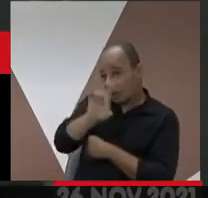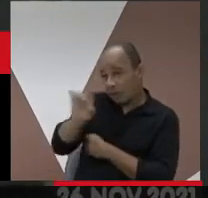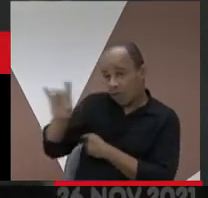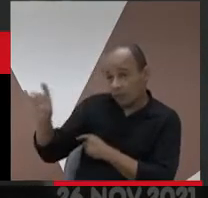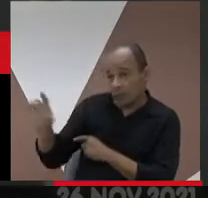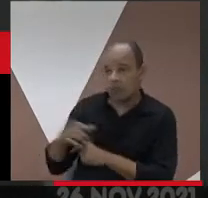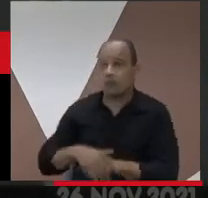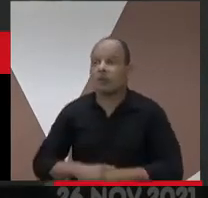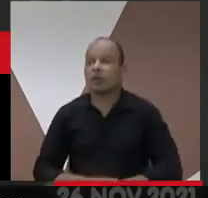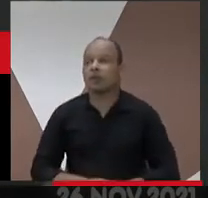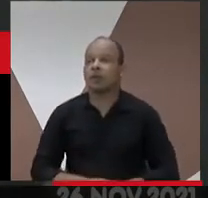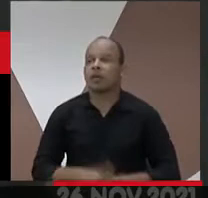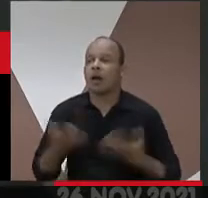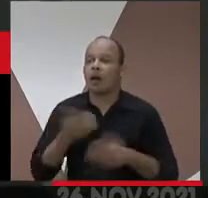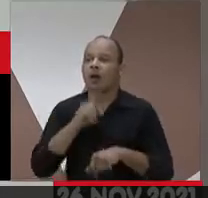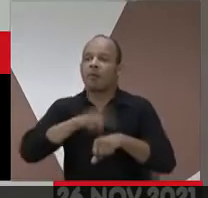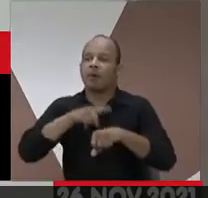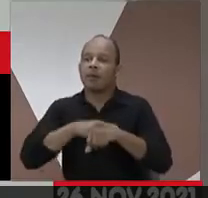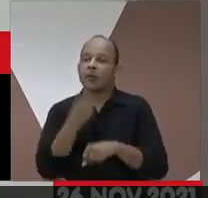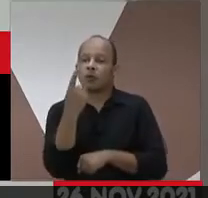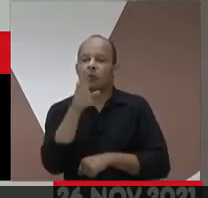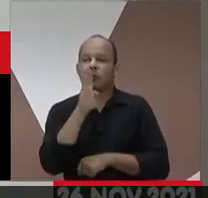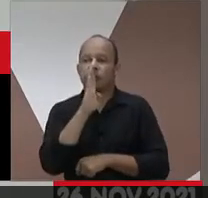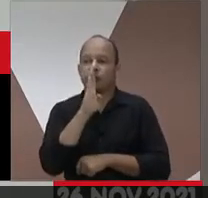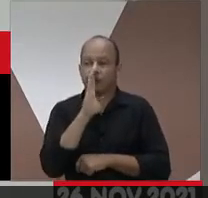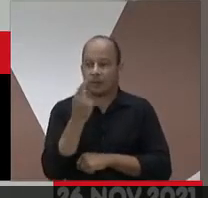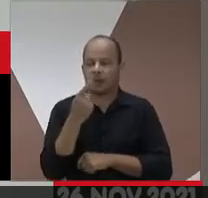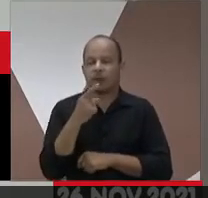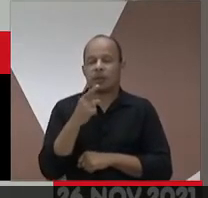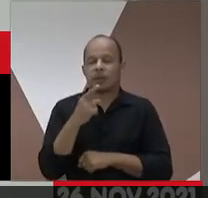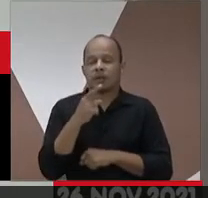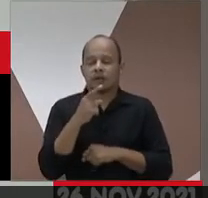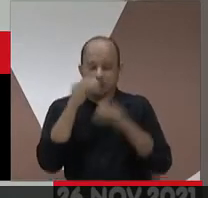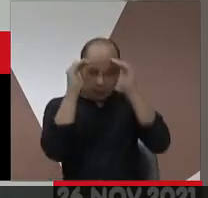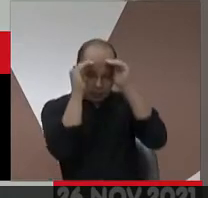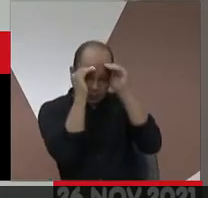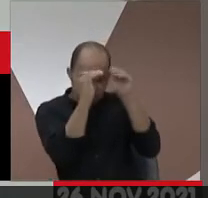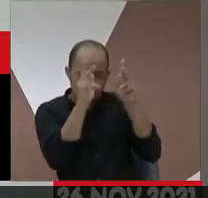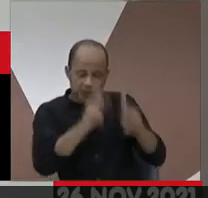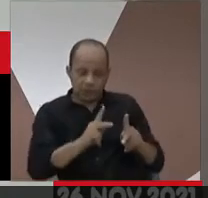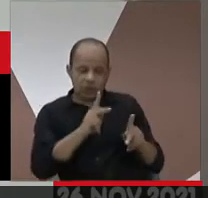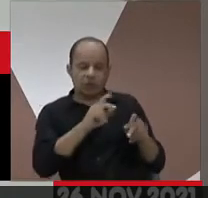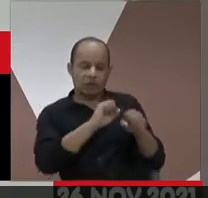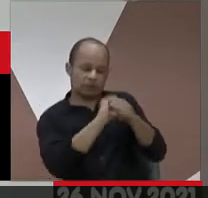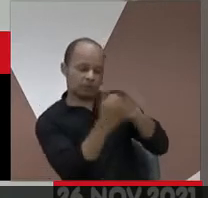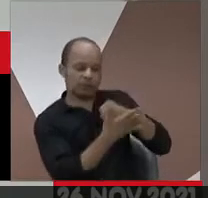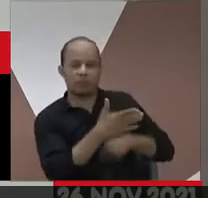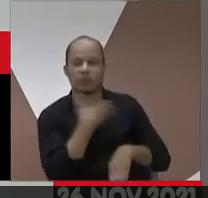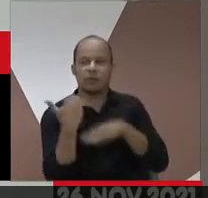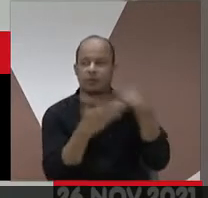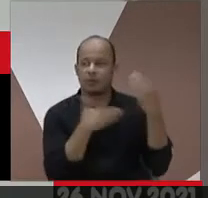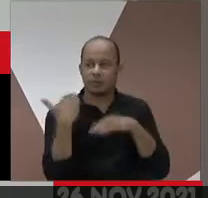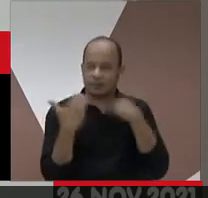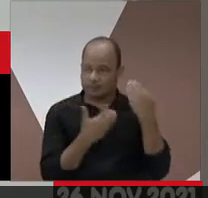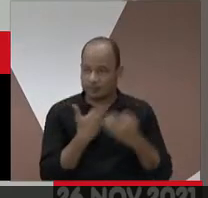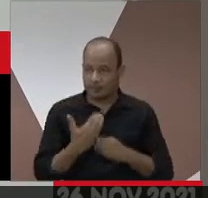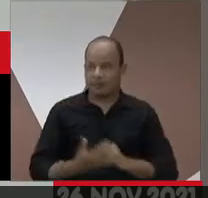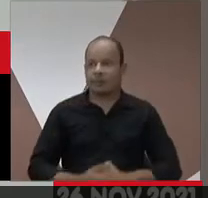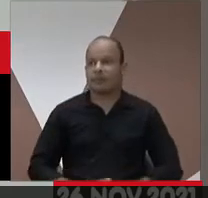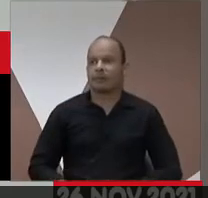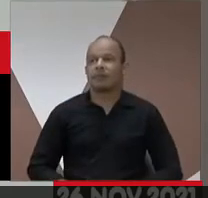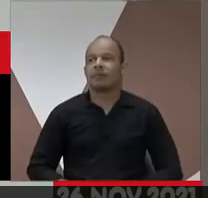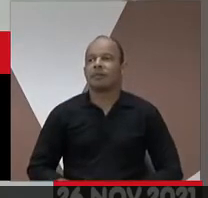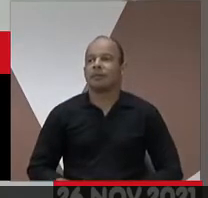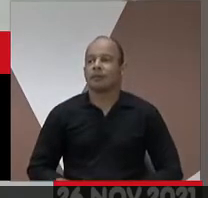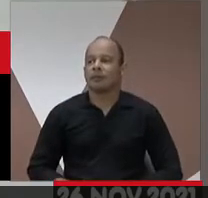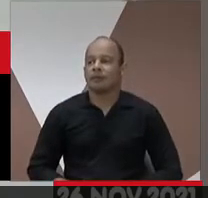fazer 1 minuto de silêncio por sugestão do Antônio Cândido para os que perderam a vida na